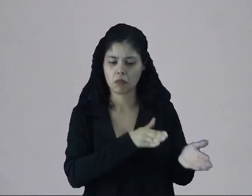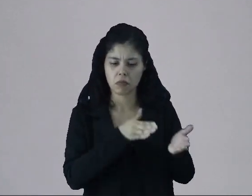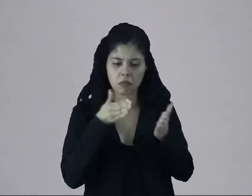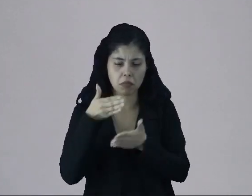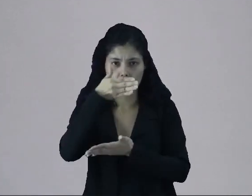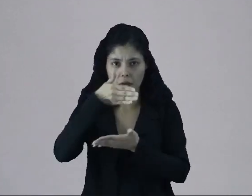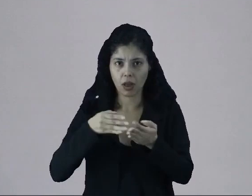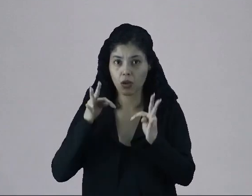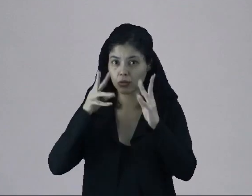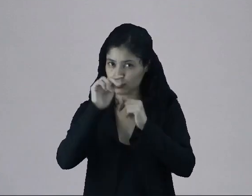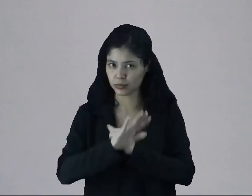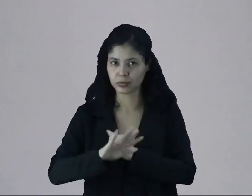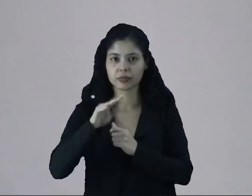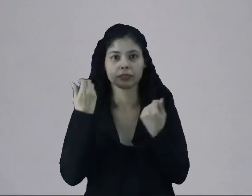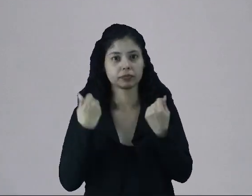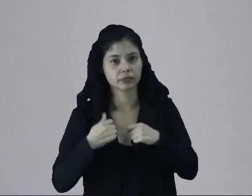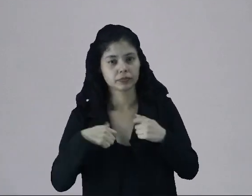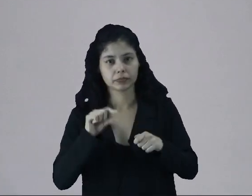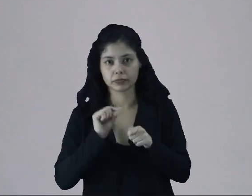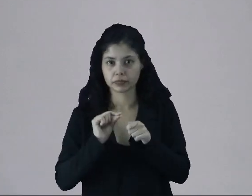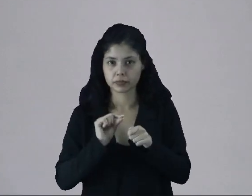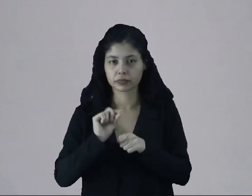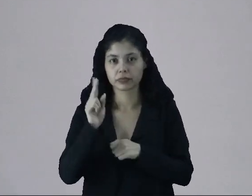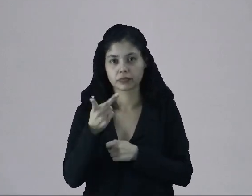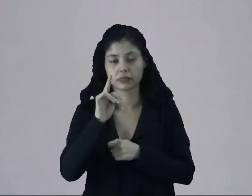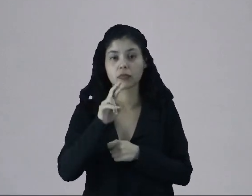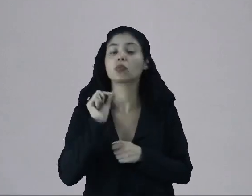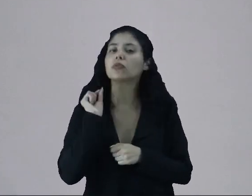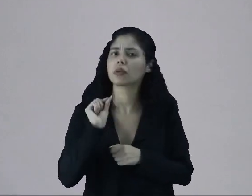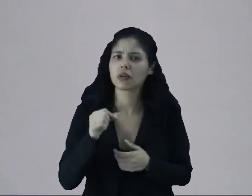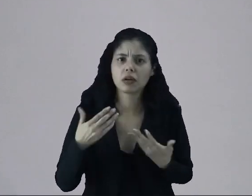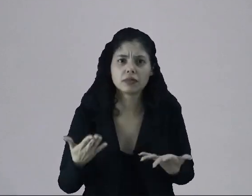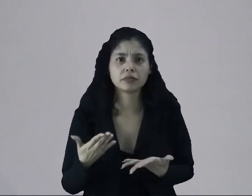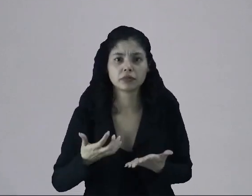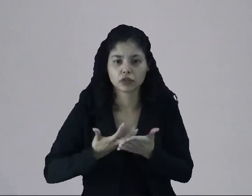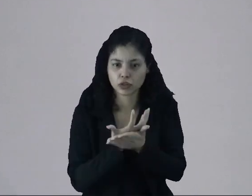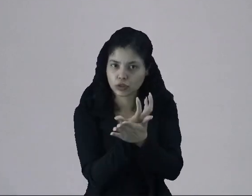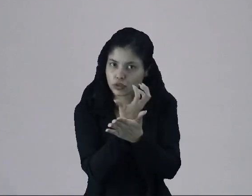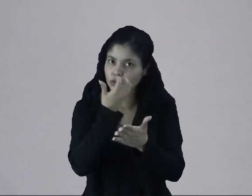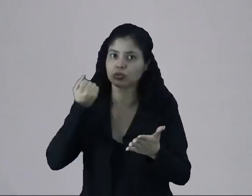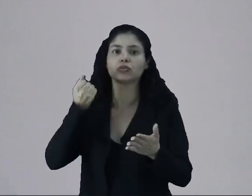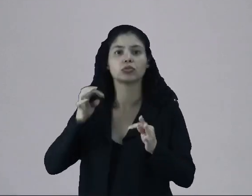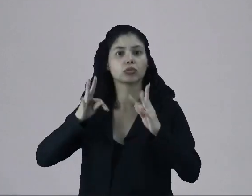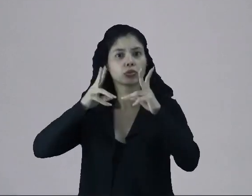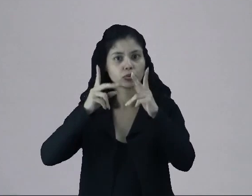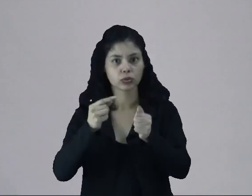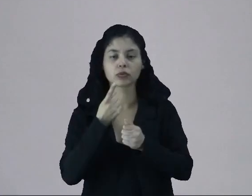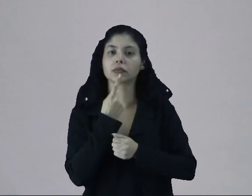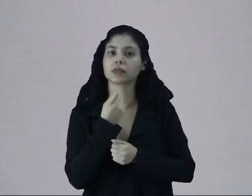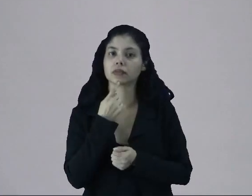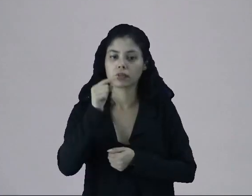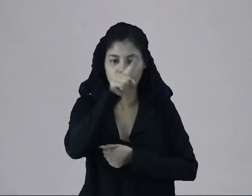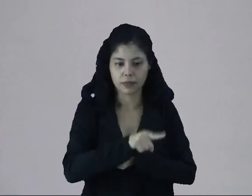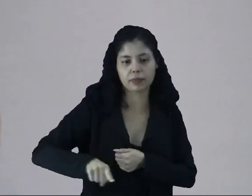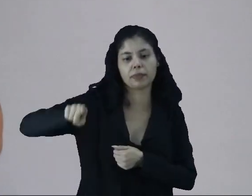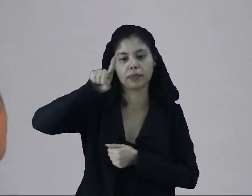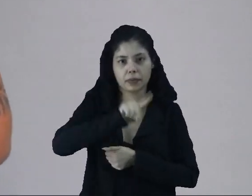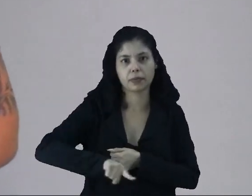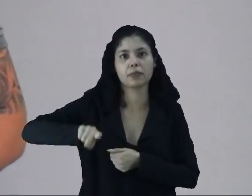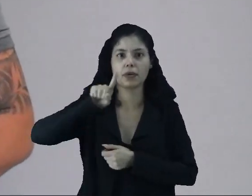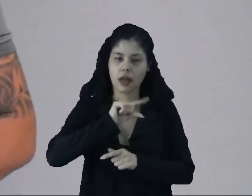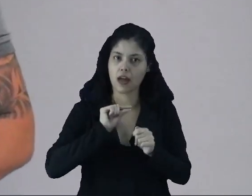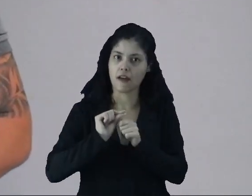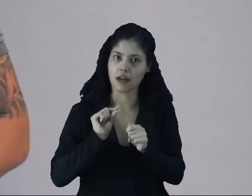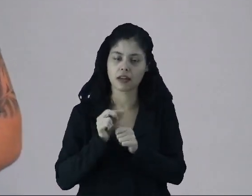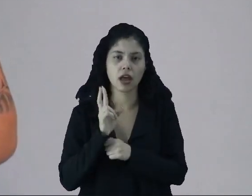metade ou todo, precisam fazer hemodiálise. O que é a hemodiálise? Né? Você tira todo o seu sangue do corpo, ele é rodado numa máquina para fazer a